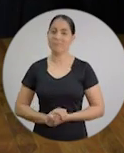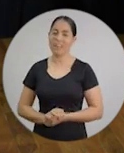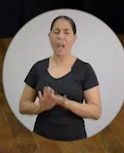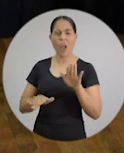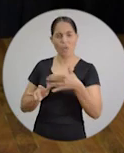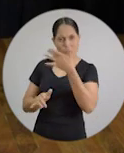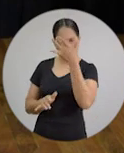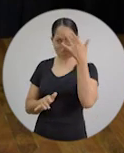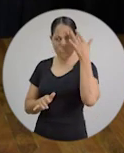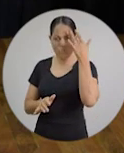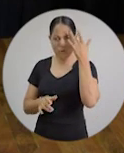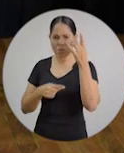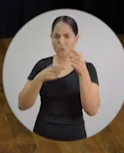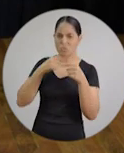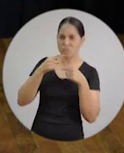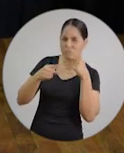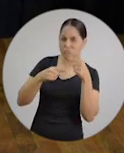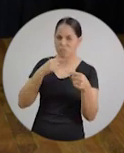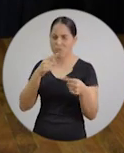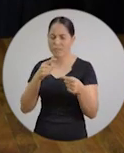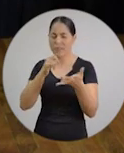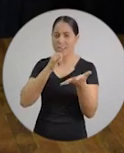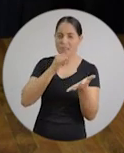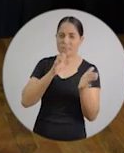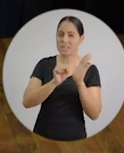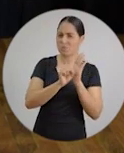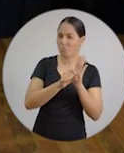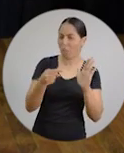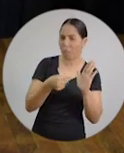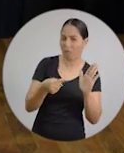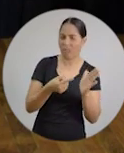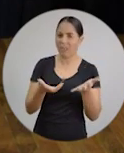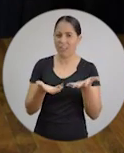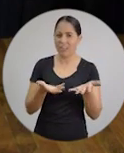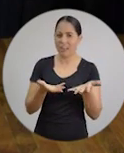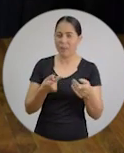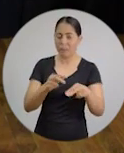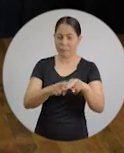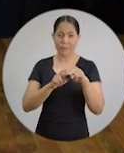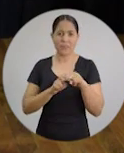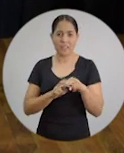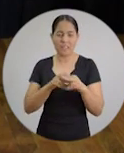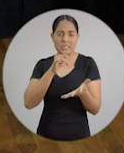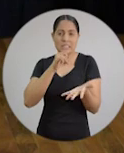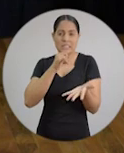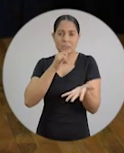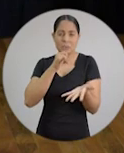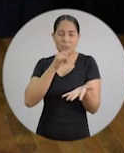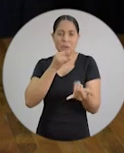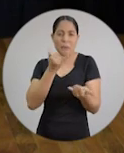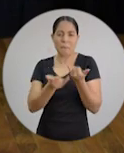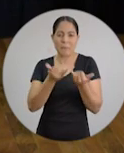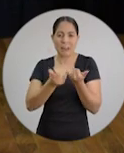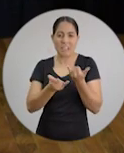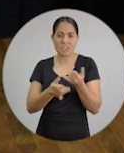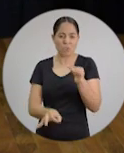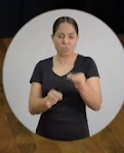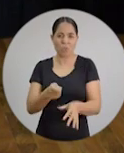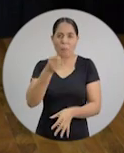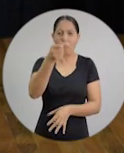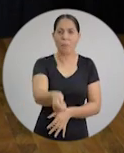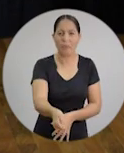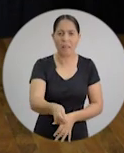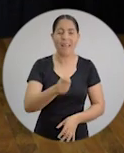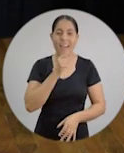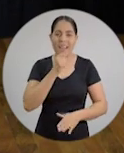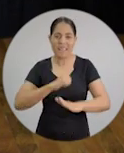da aprovação da súmula. E muita gente pode questionar esta diretriz, vamos chamar assim, esta súmula, pela questão de não ter